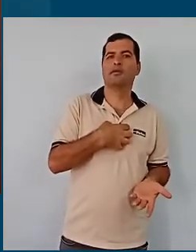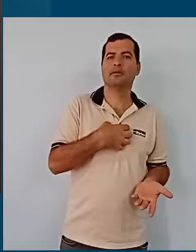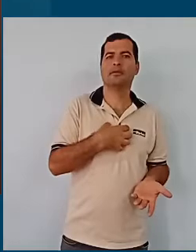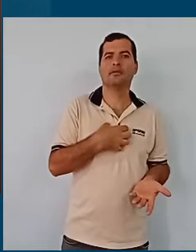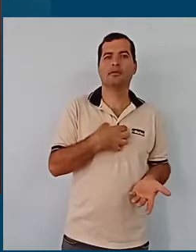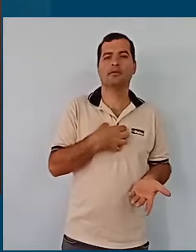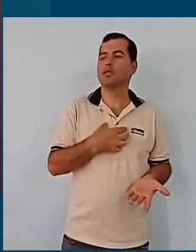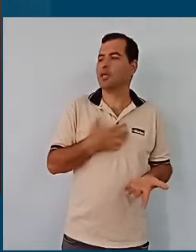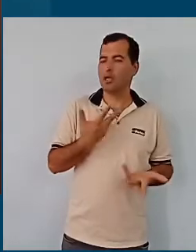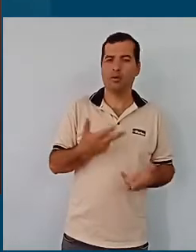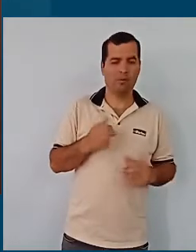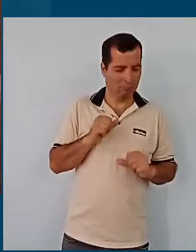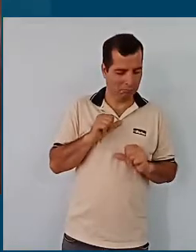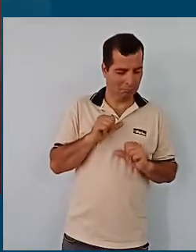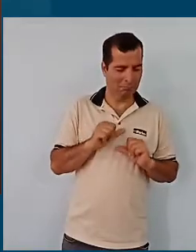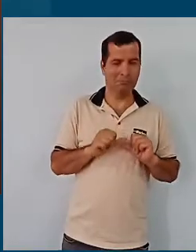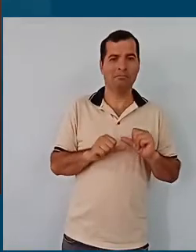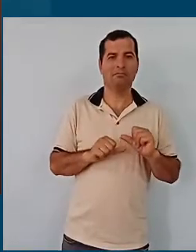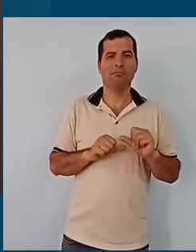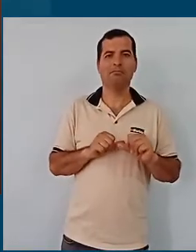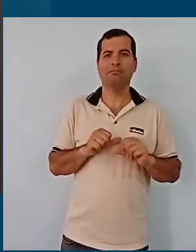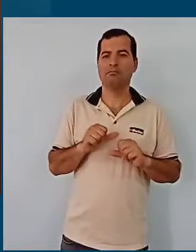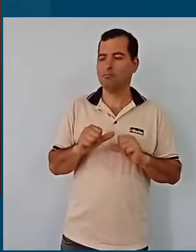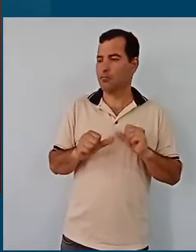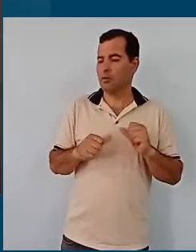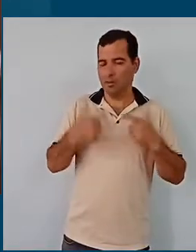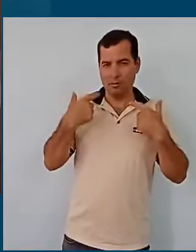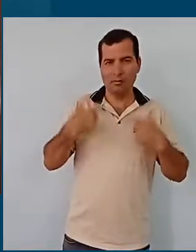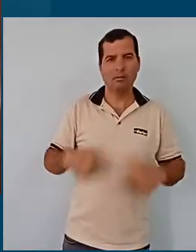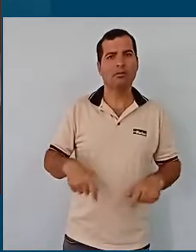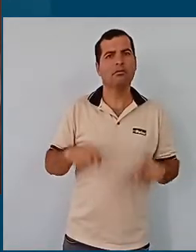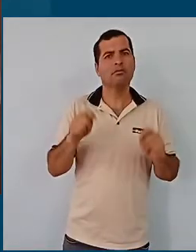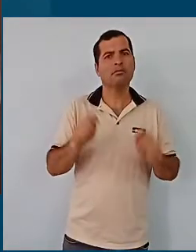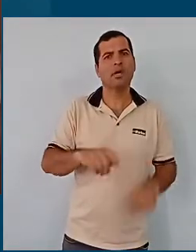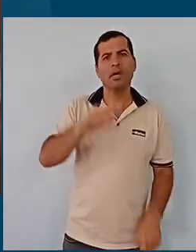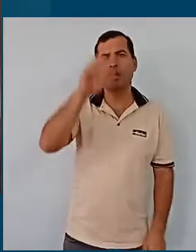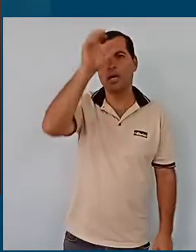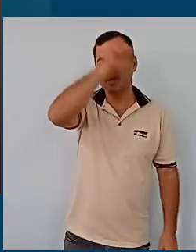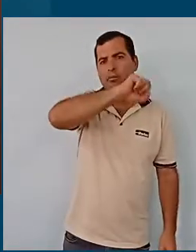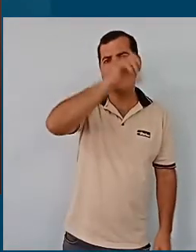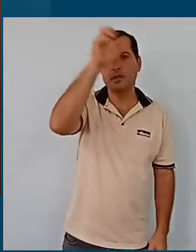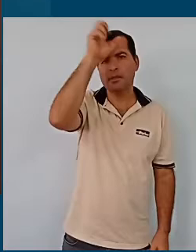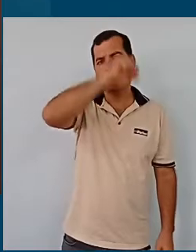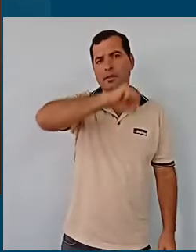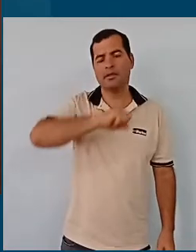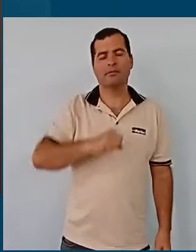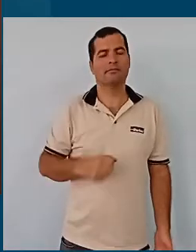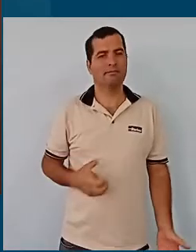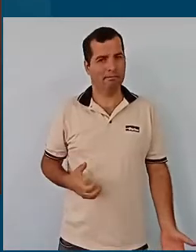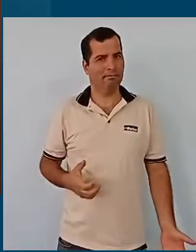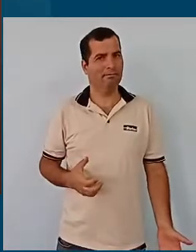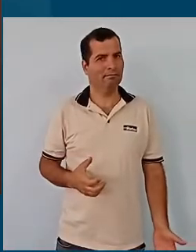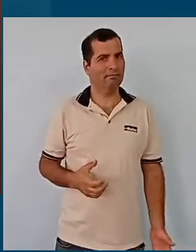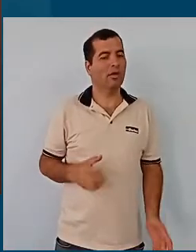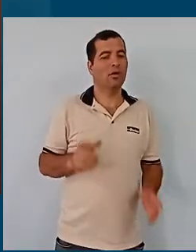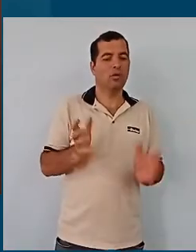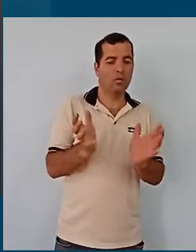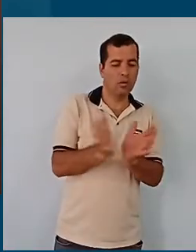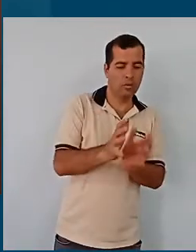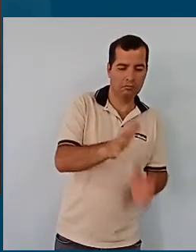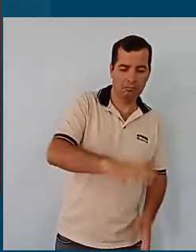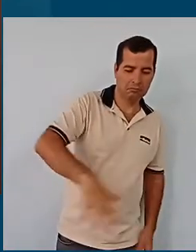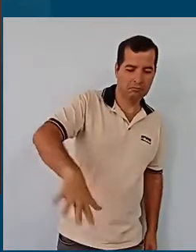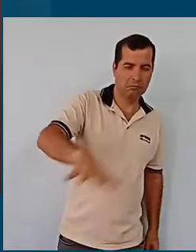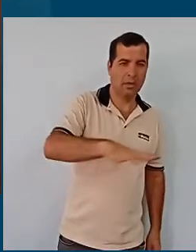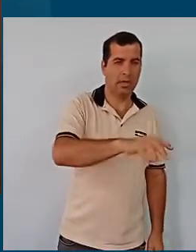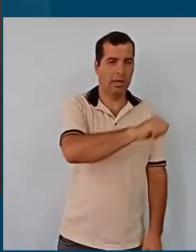se tornando e se tratando como alguém capaz de aprender, né? Se no grupo de crianças e de